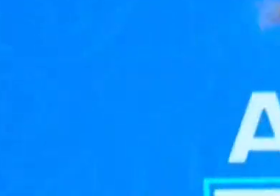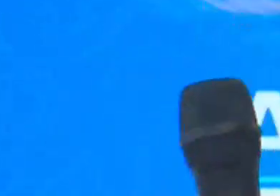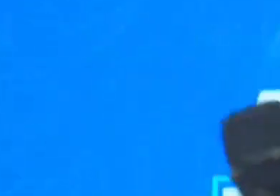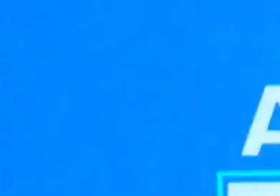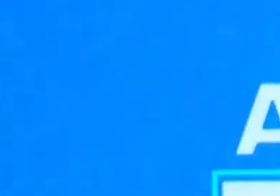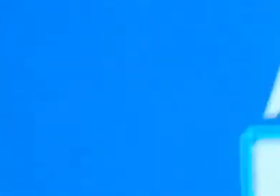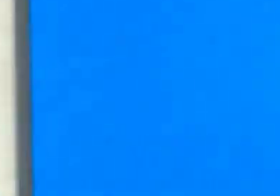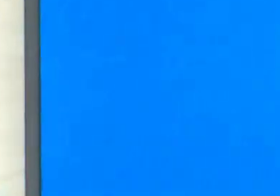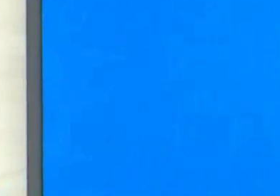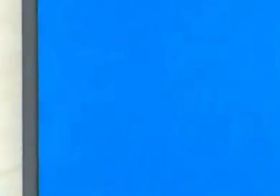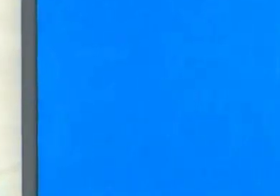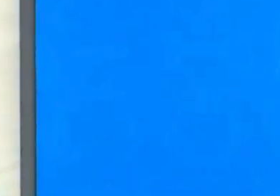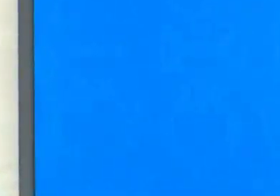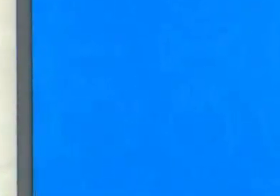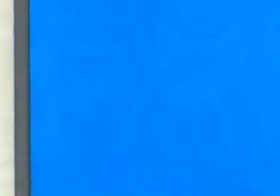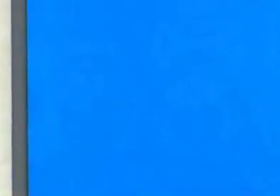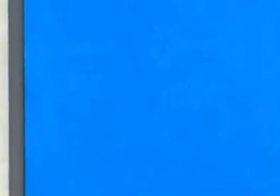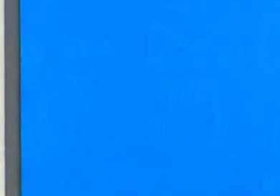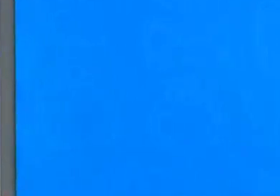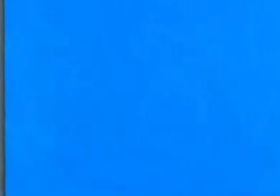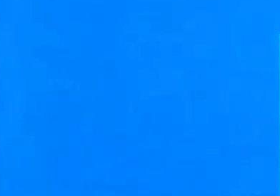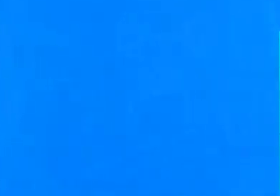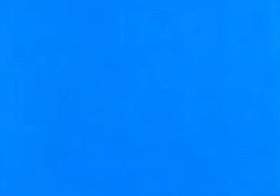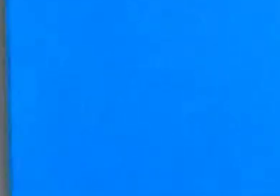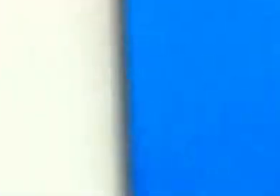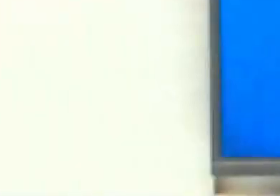Eu sou Stephanie.